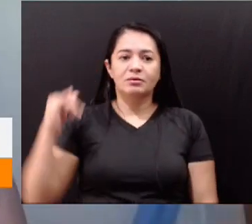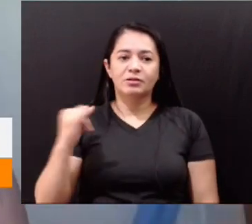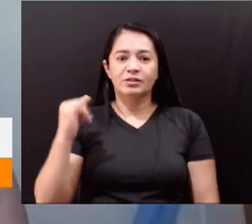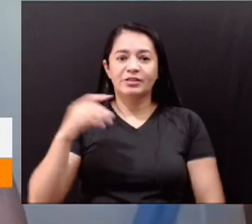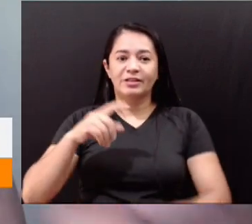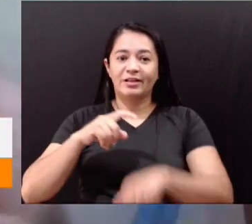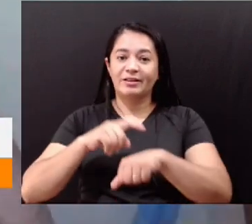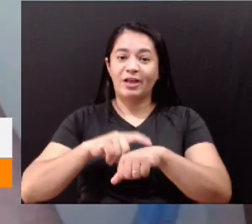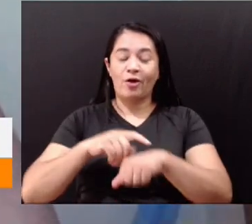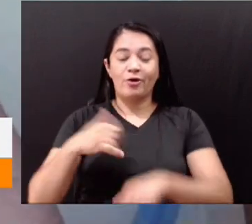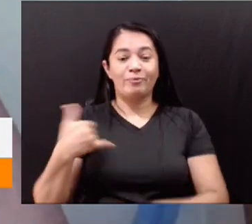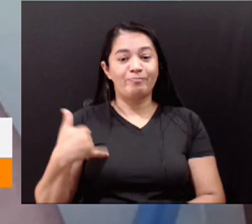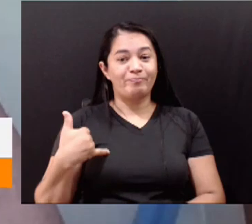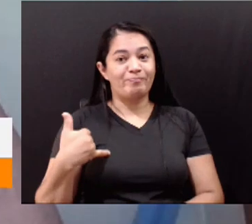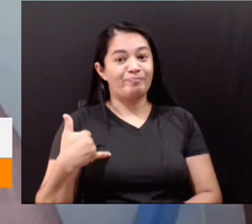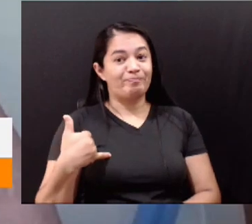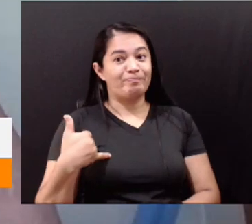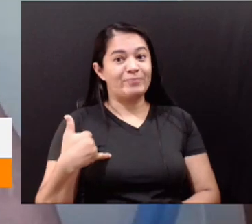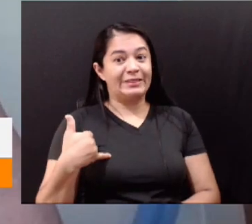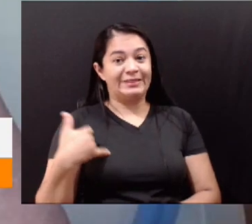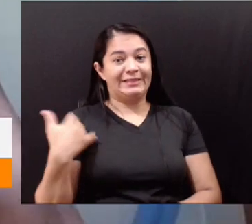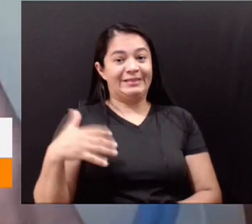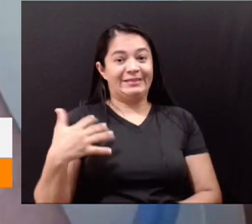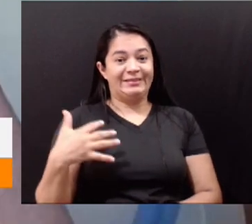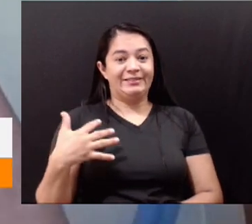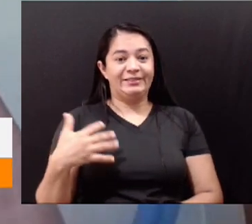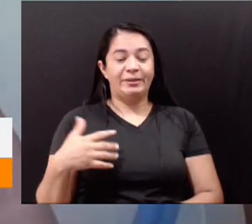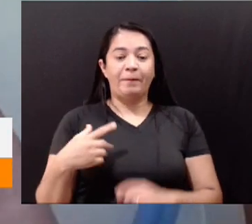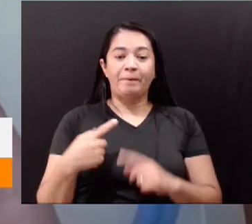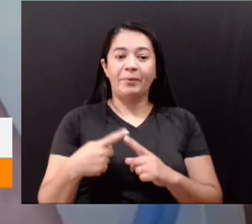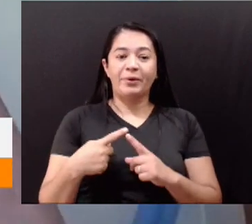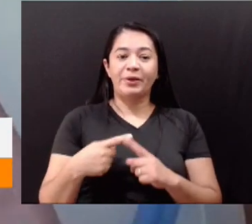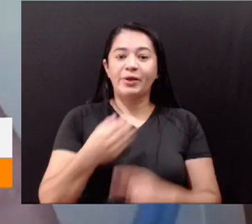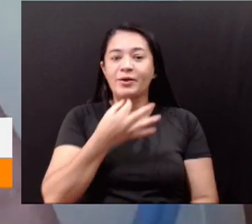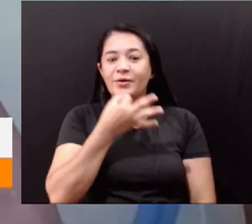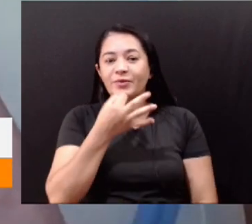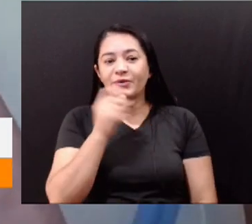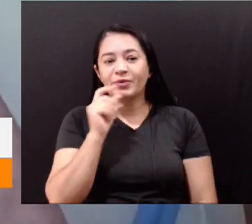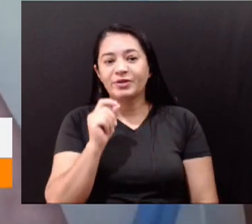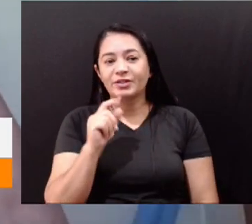idade. Agora, eu acho que a gente tem que pensar de uma forma mais ampla.